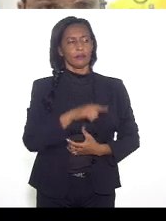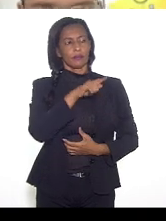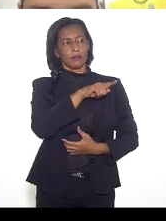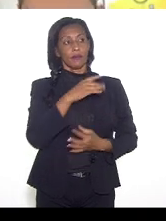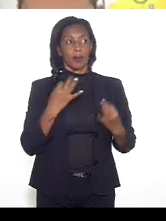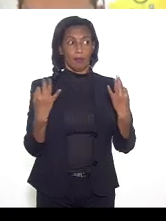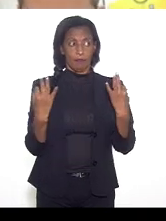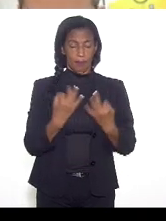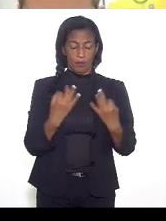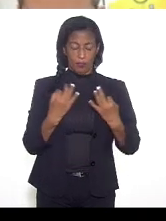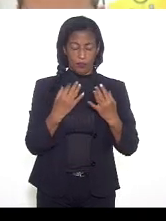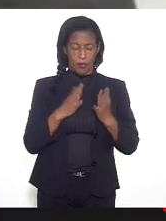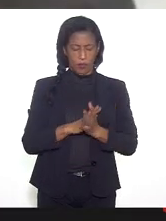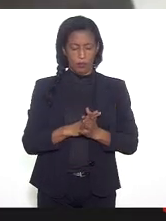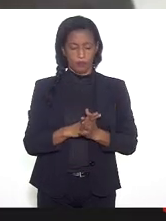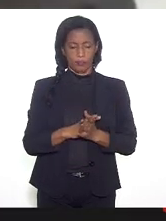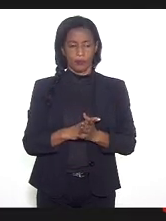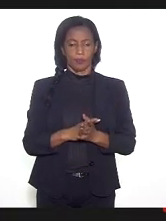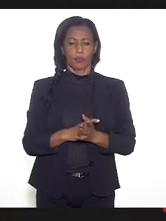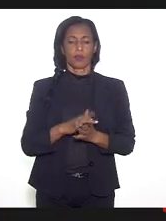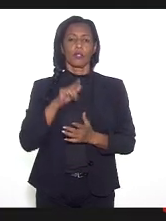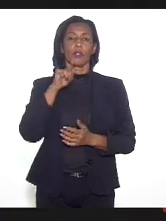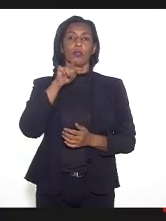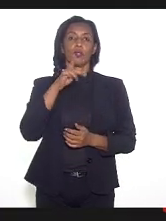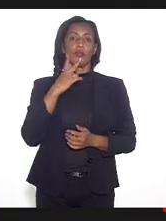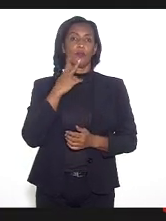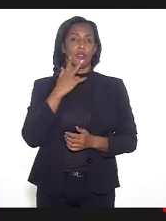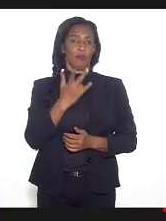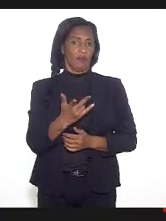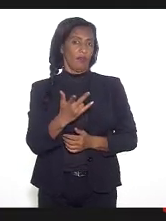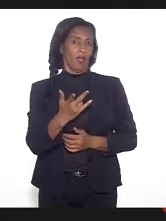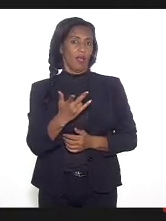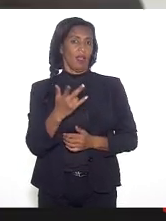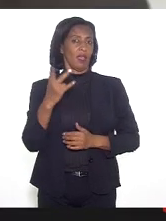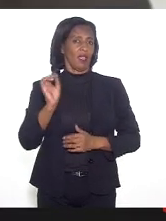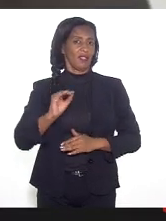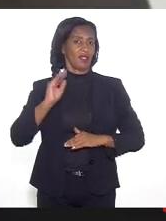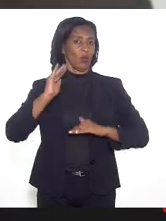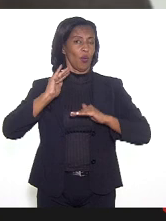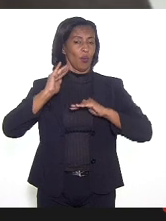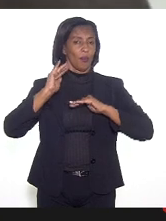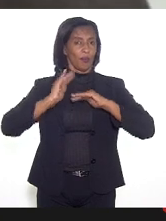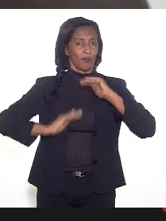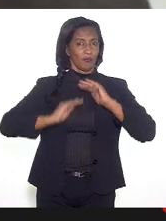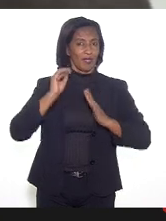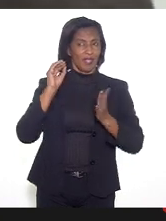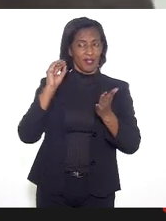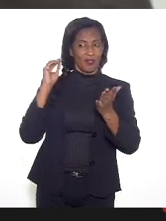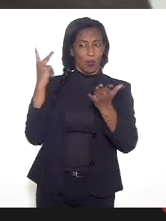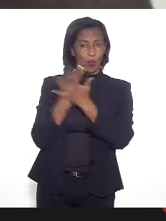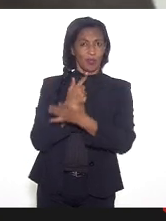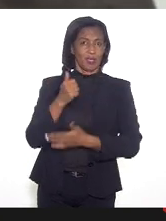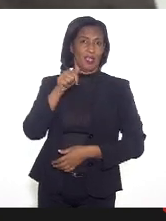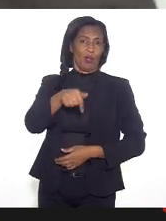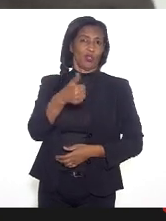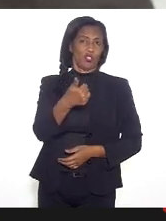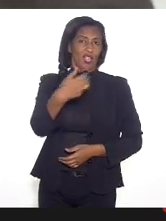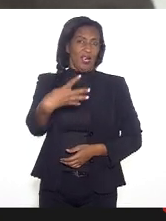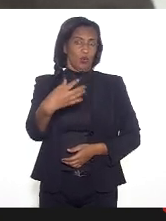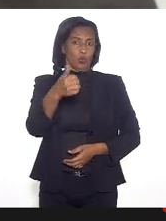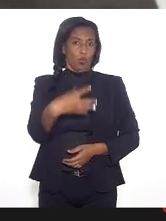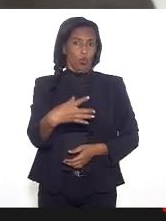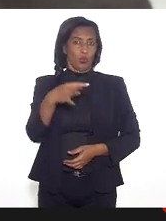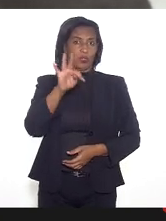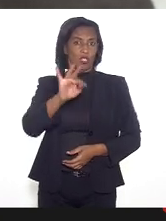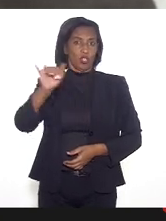Excelência se refere, deputado Ratinho, é justamente esse incidente de assunção de competência do dia 14, agora segunda-feira, por parte do